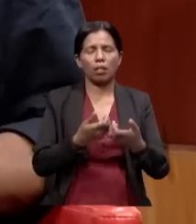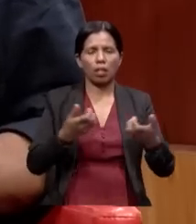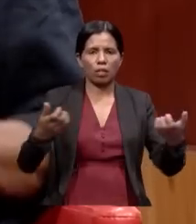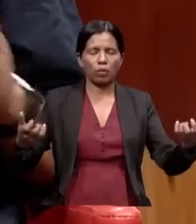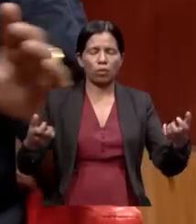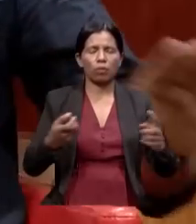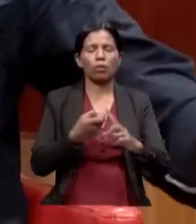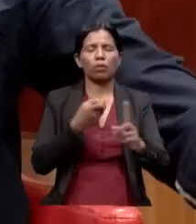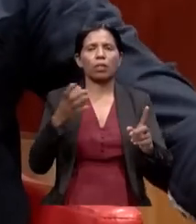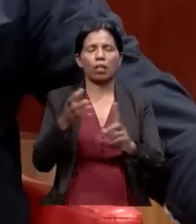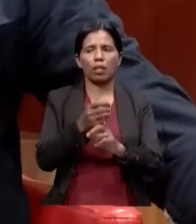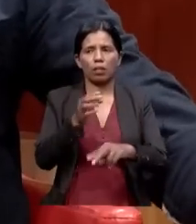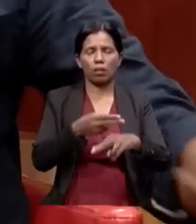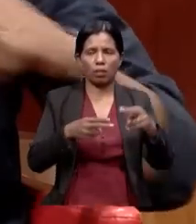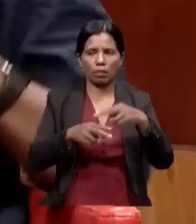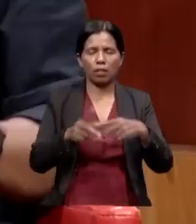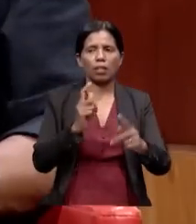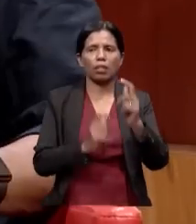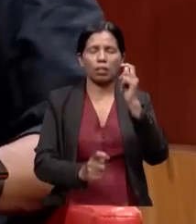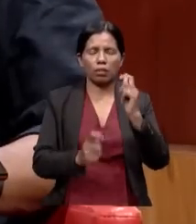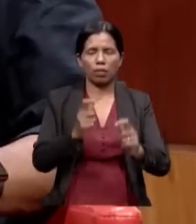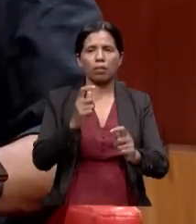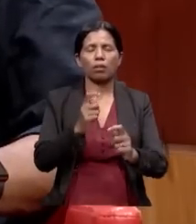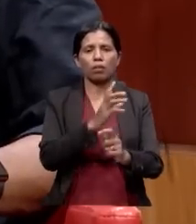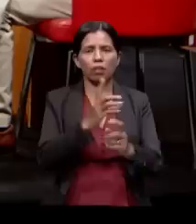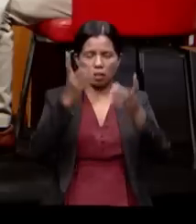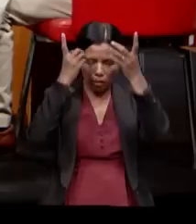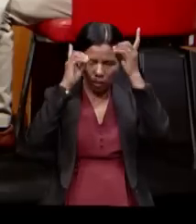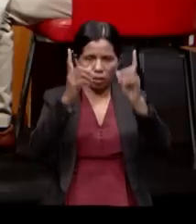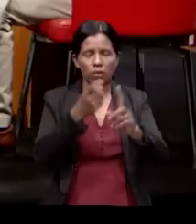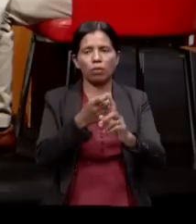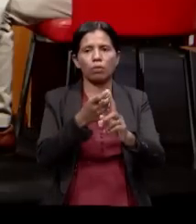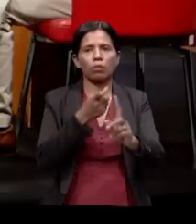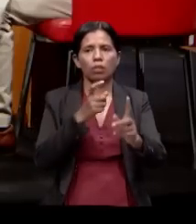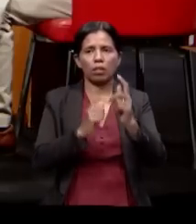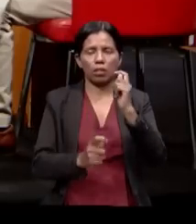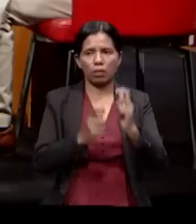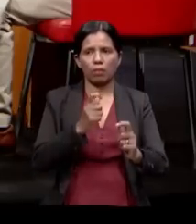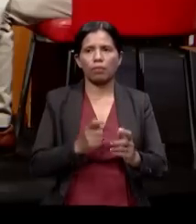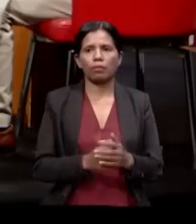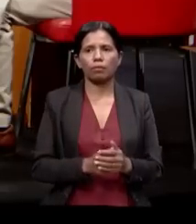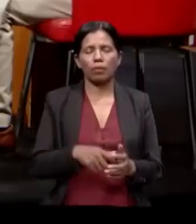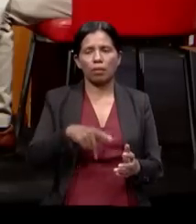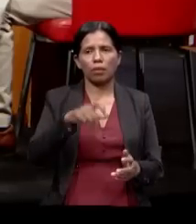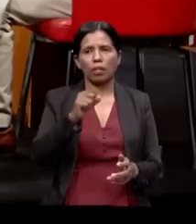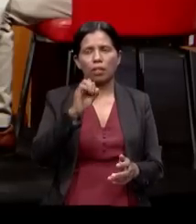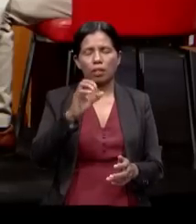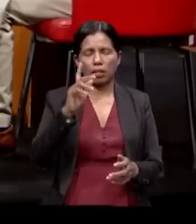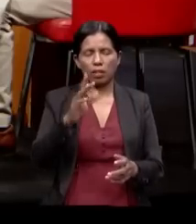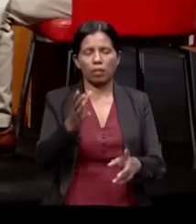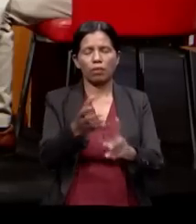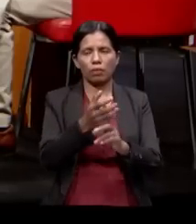fragante delito, ne bem mak decisão usi tribunal ini, ne bem mak kami lori hotu. Além de ne adjunto pesik mo chateten,